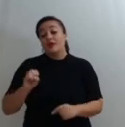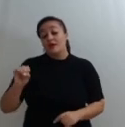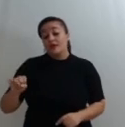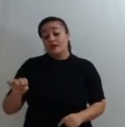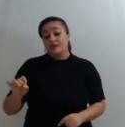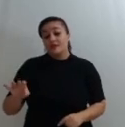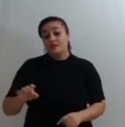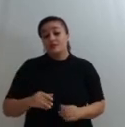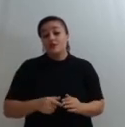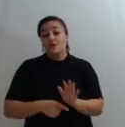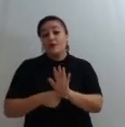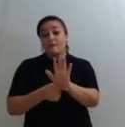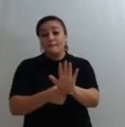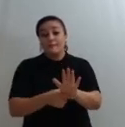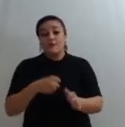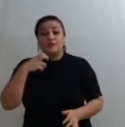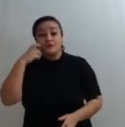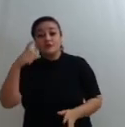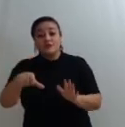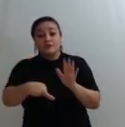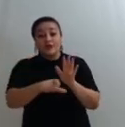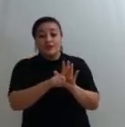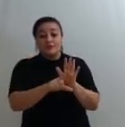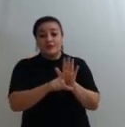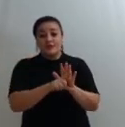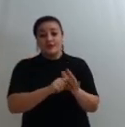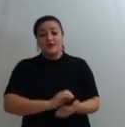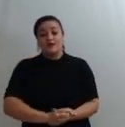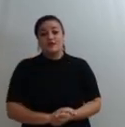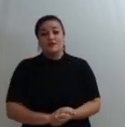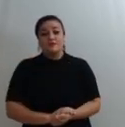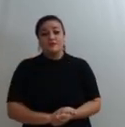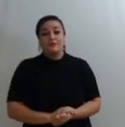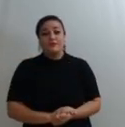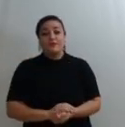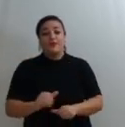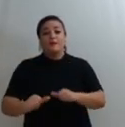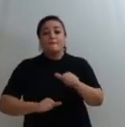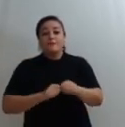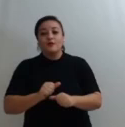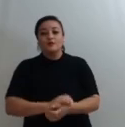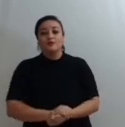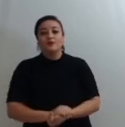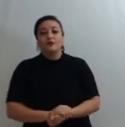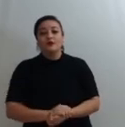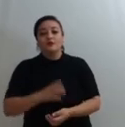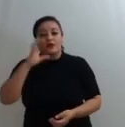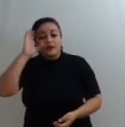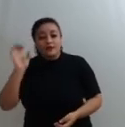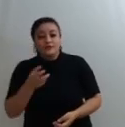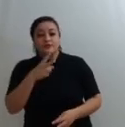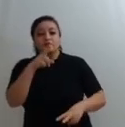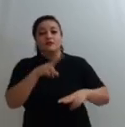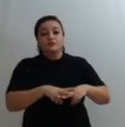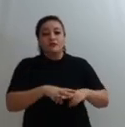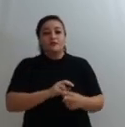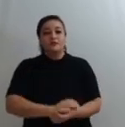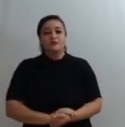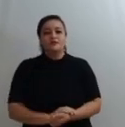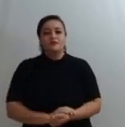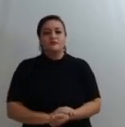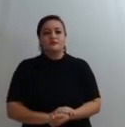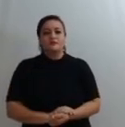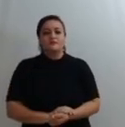culpa, apto a ensejar o relaxamento da prisão cautelar a mora que decorra de ofensa ao princípio da razoabilidade,